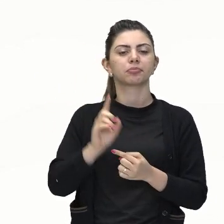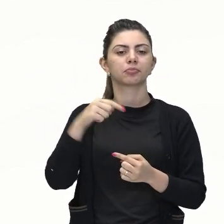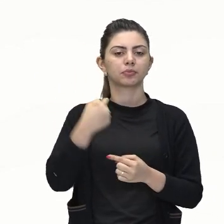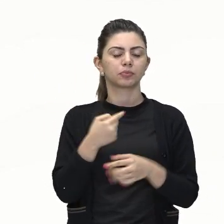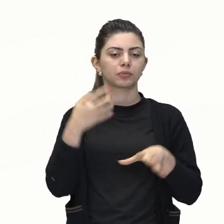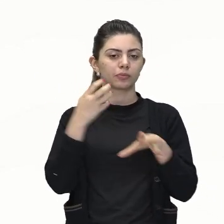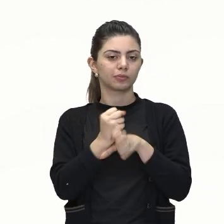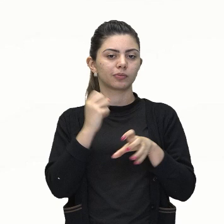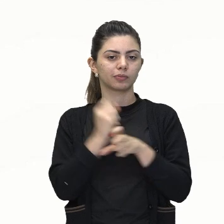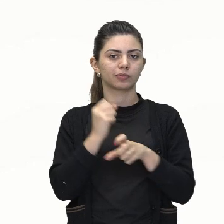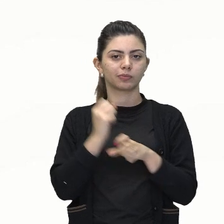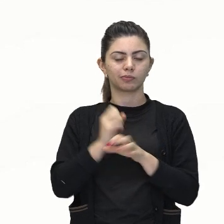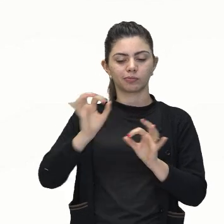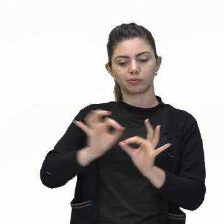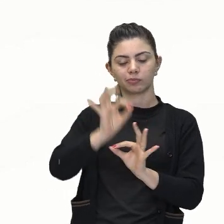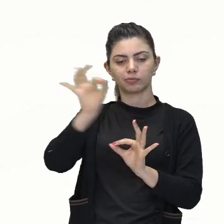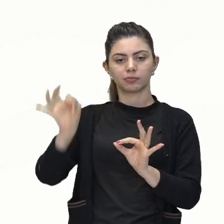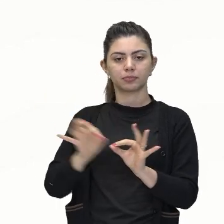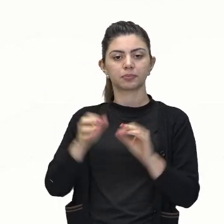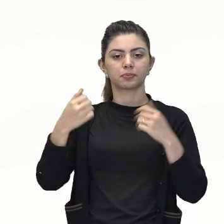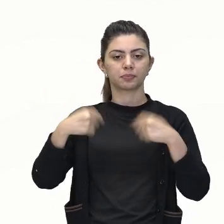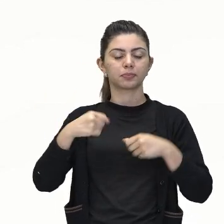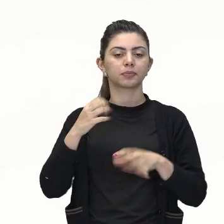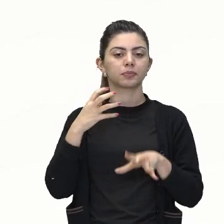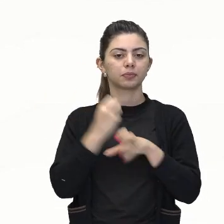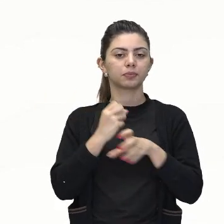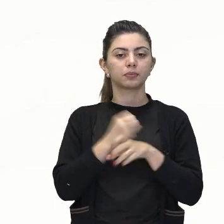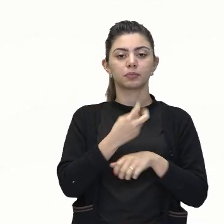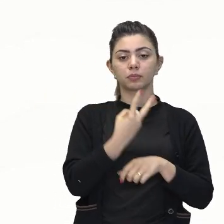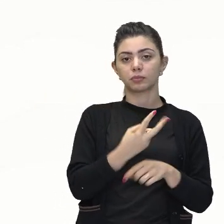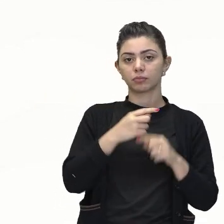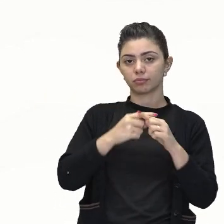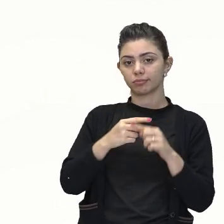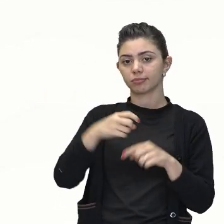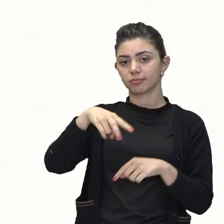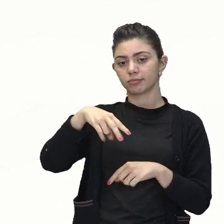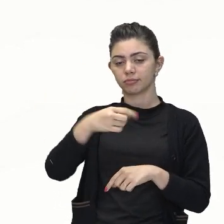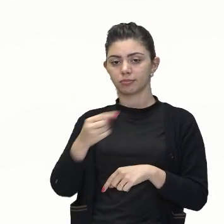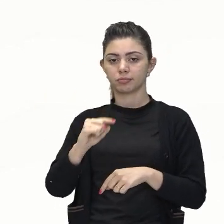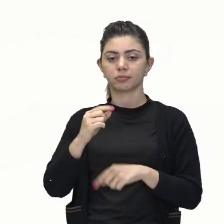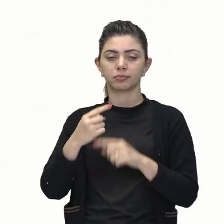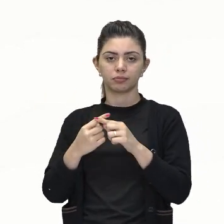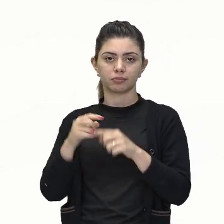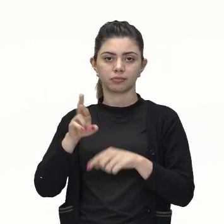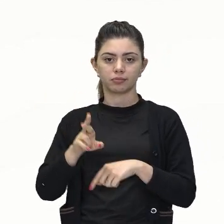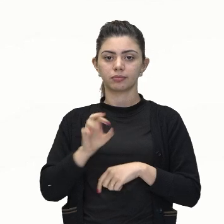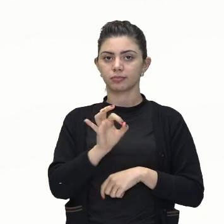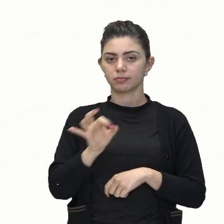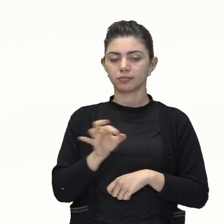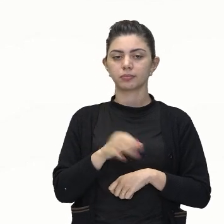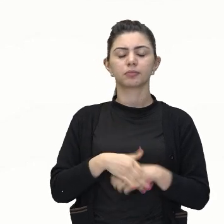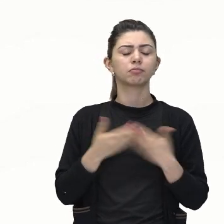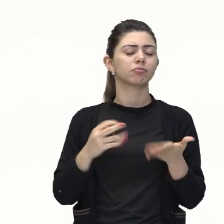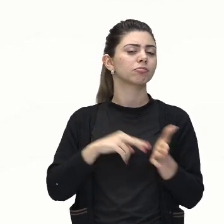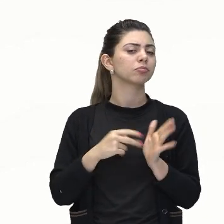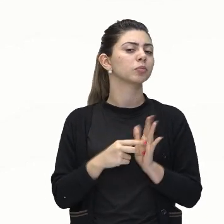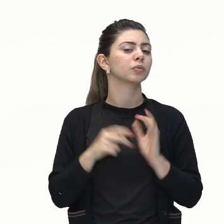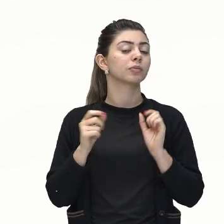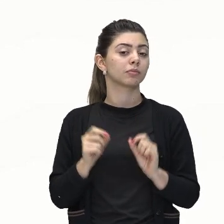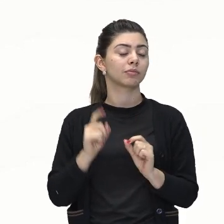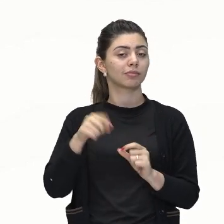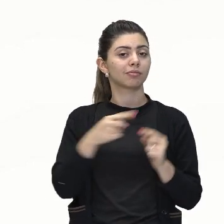o comprimento, eu vou multiplicar 2 vezes π vezes r. Ou seja, é